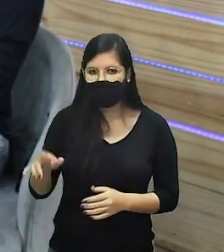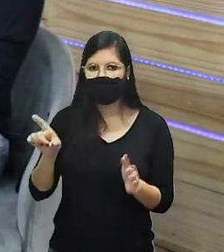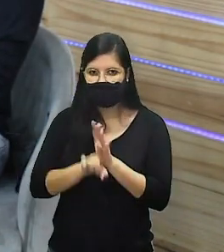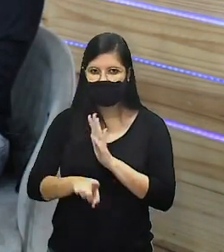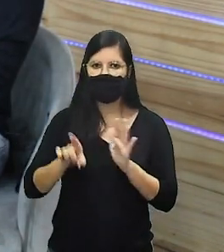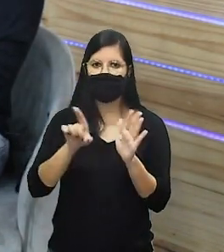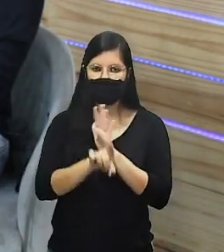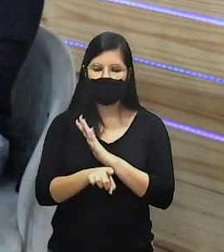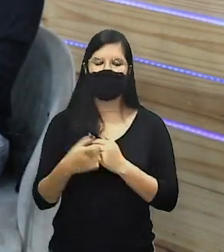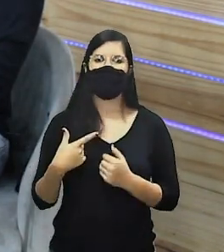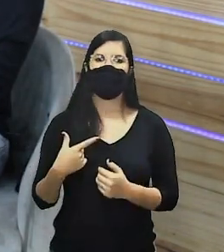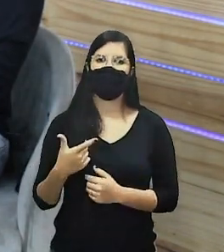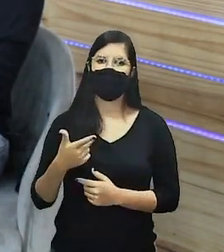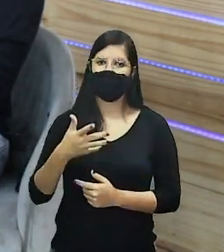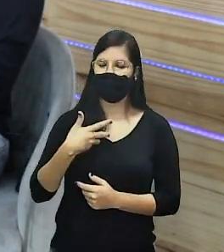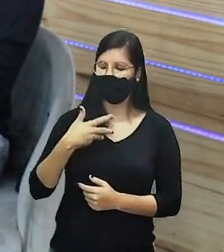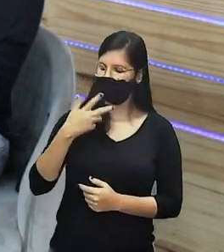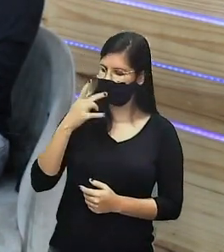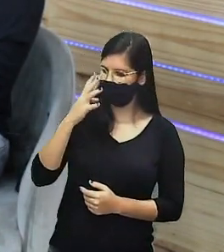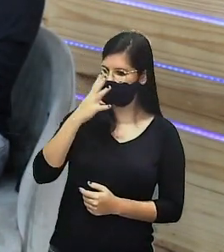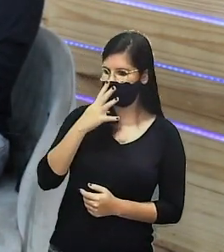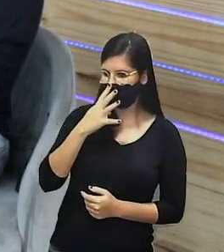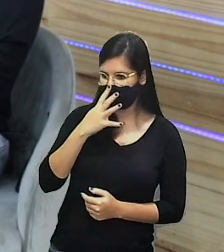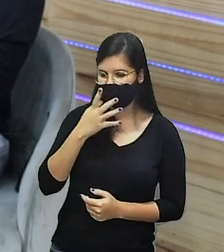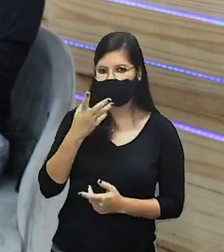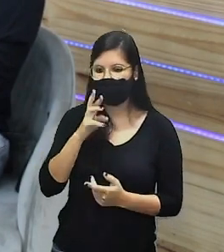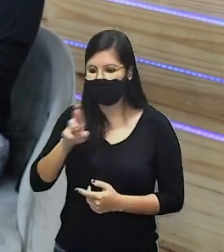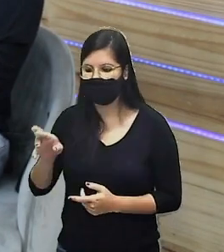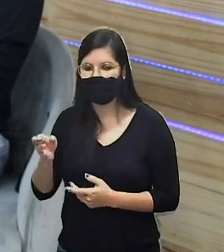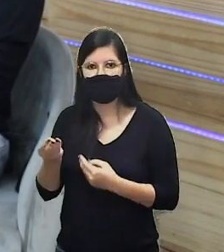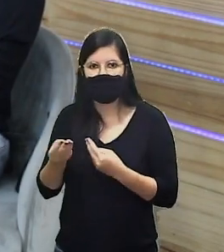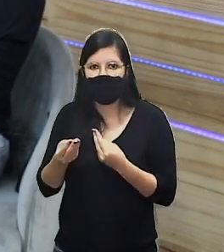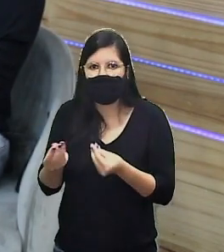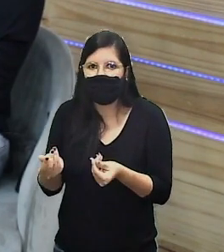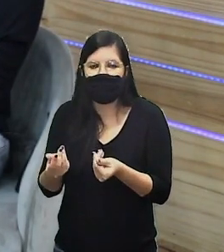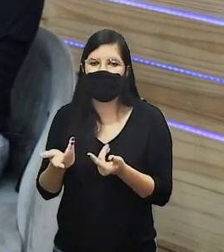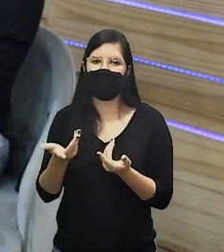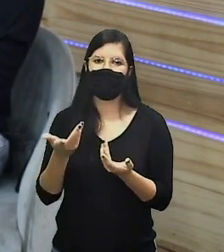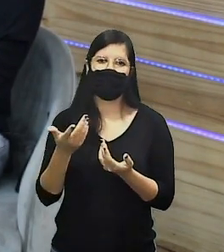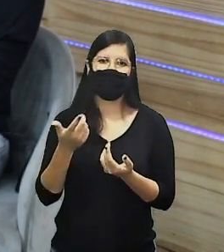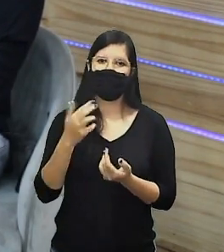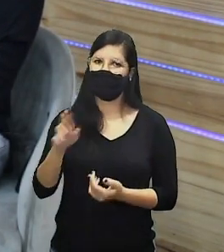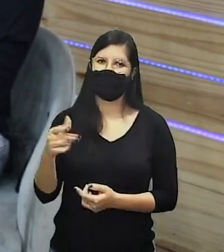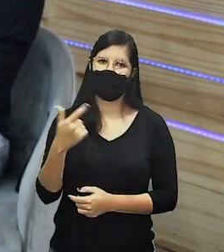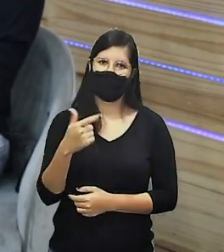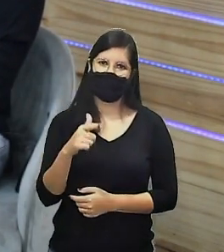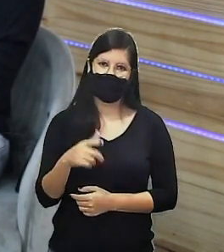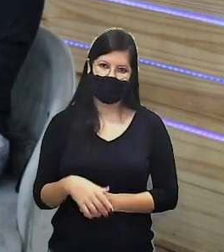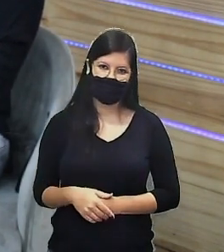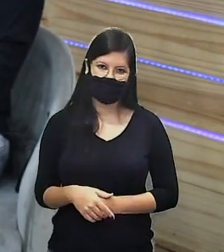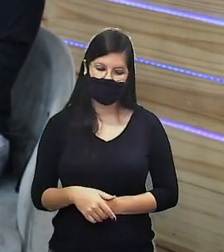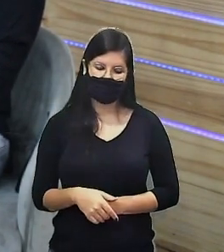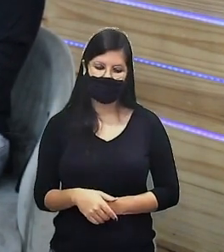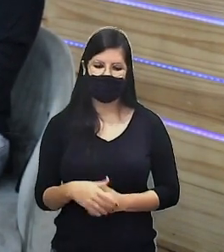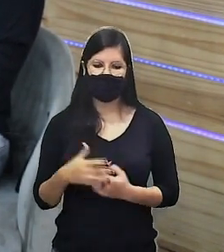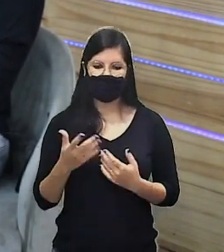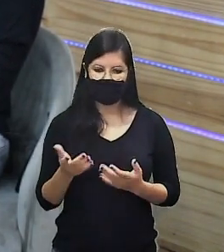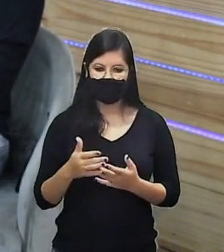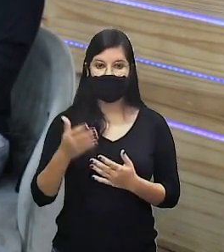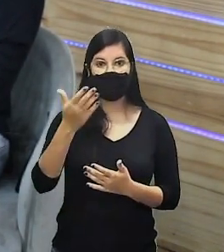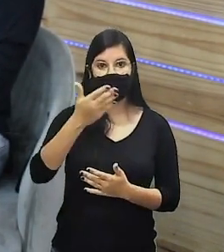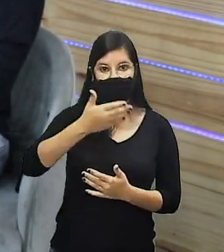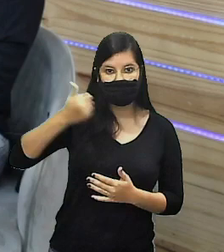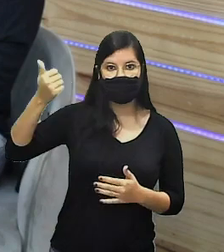perguntas assim que eu entrava numa crise existencial para tentar responder. E às vezes não tinha resposta, né? E há quem diga que as